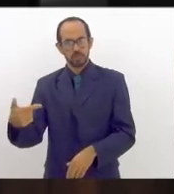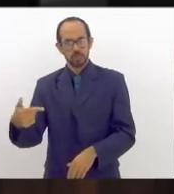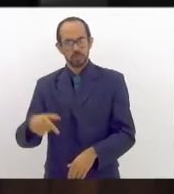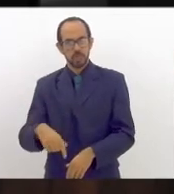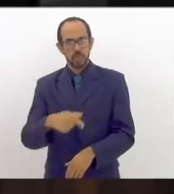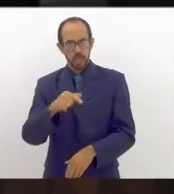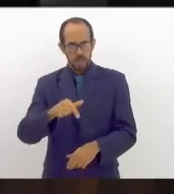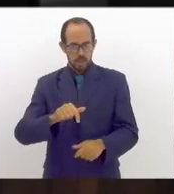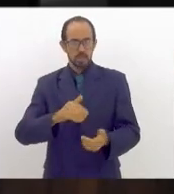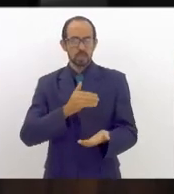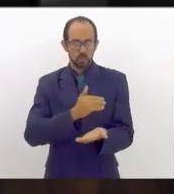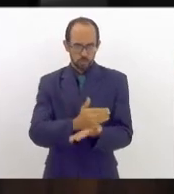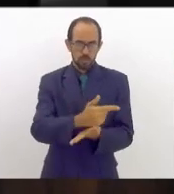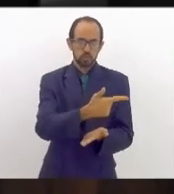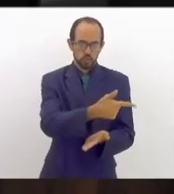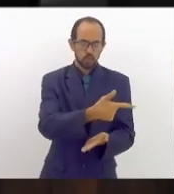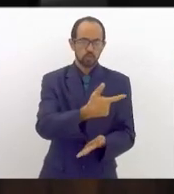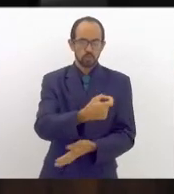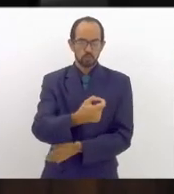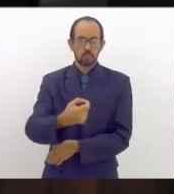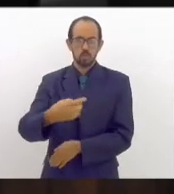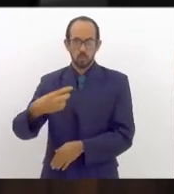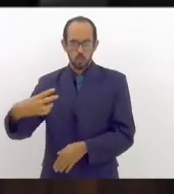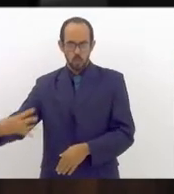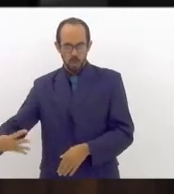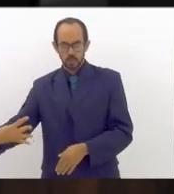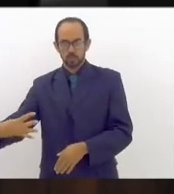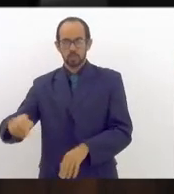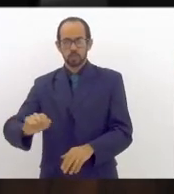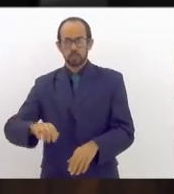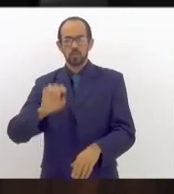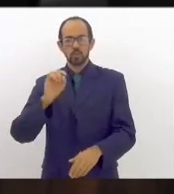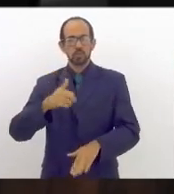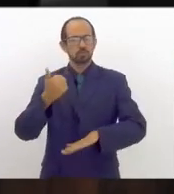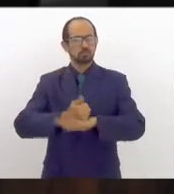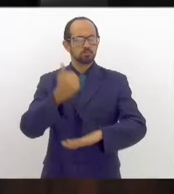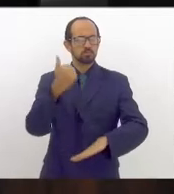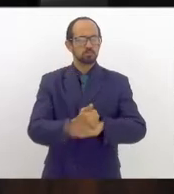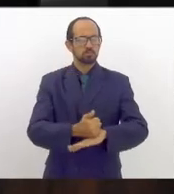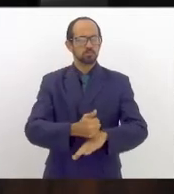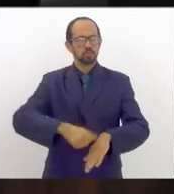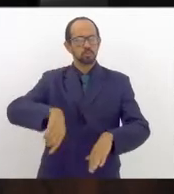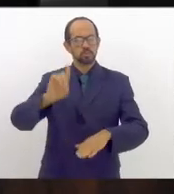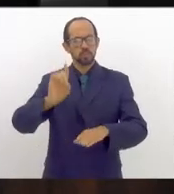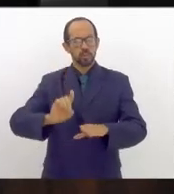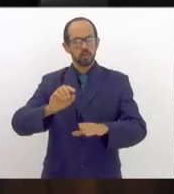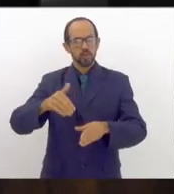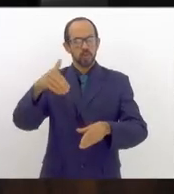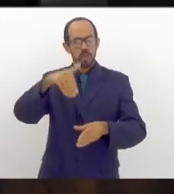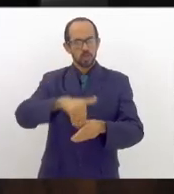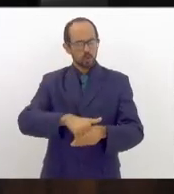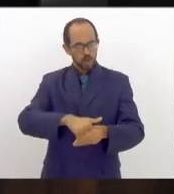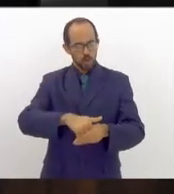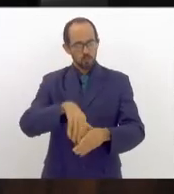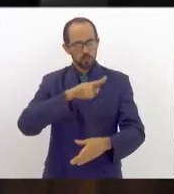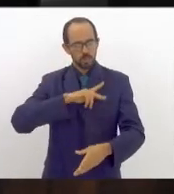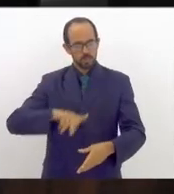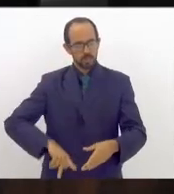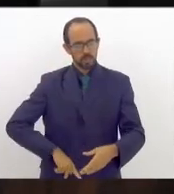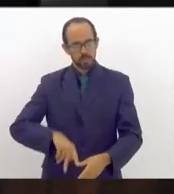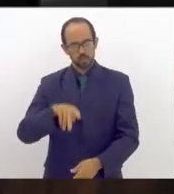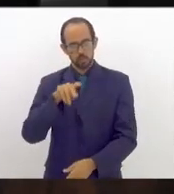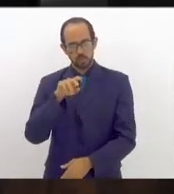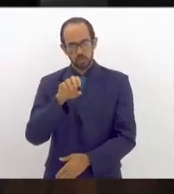advocacia desde 2004 especialista em Direito Eleitoral pela Escola Superior de advocacia do Distrito Federal foi presidente do Superior